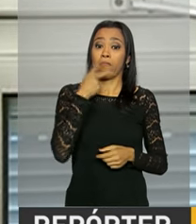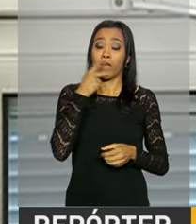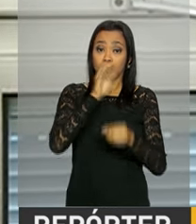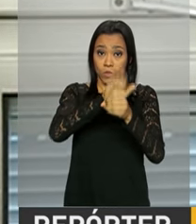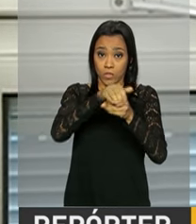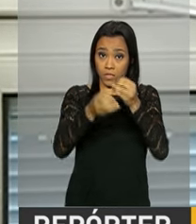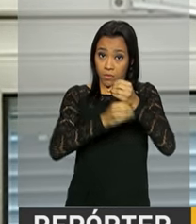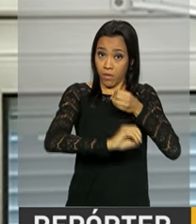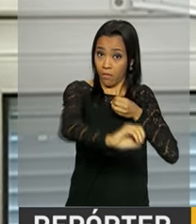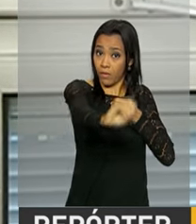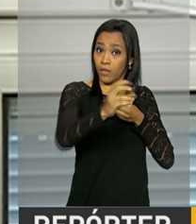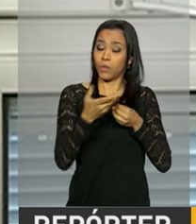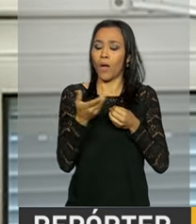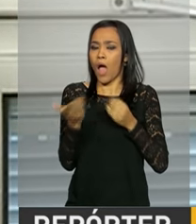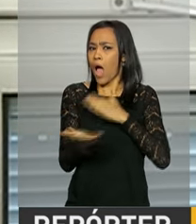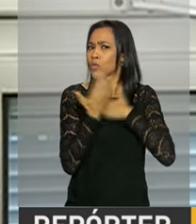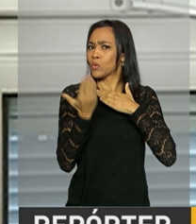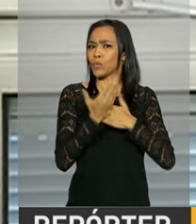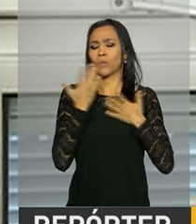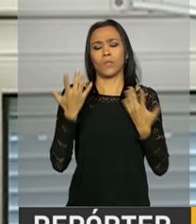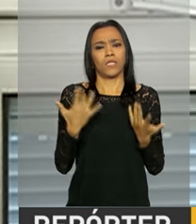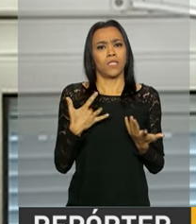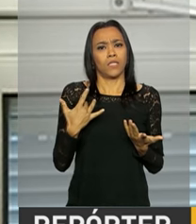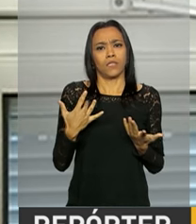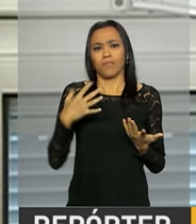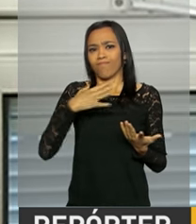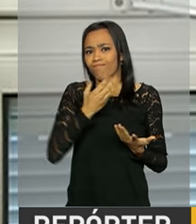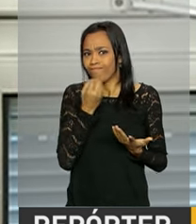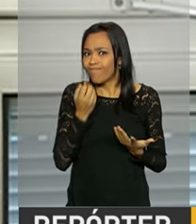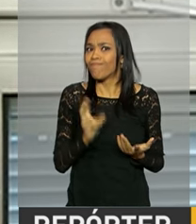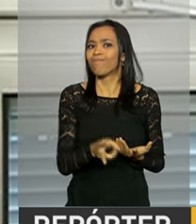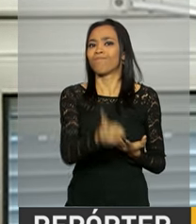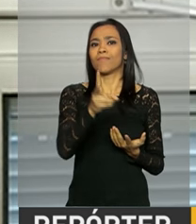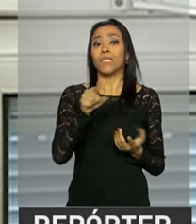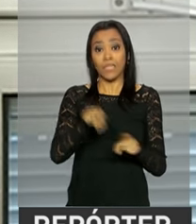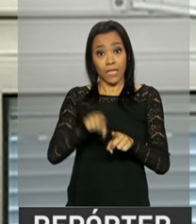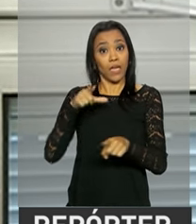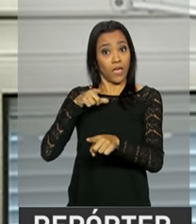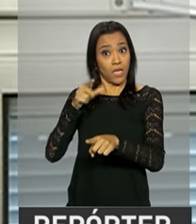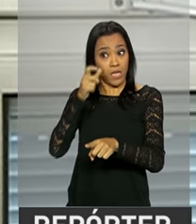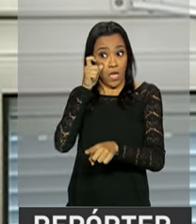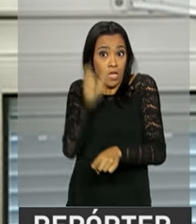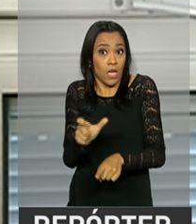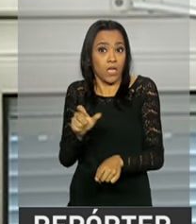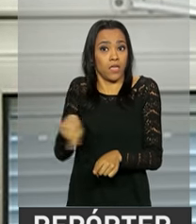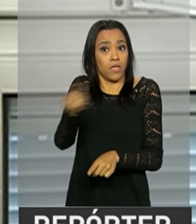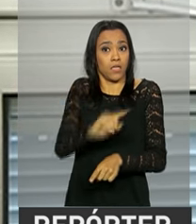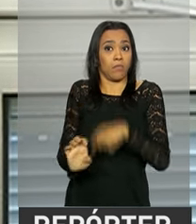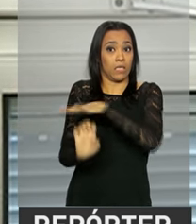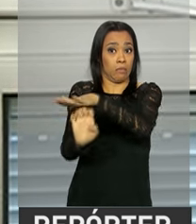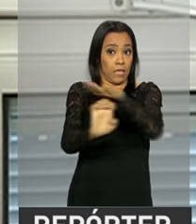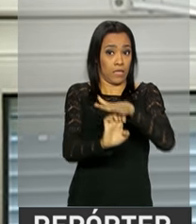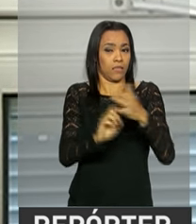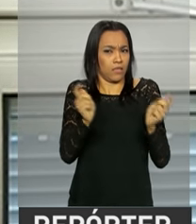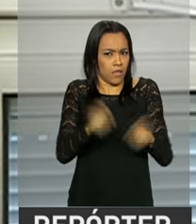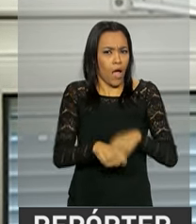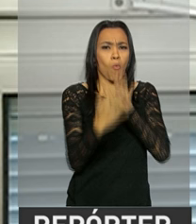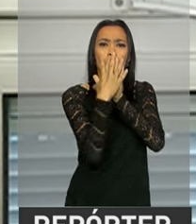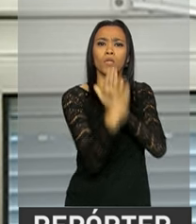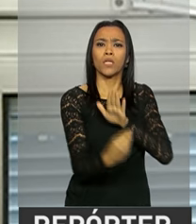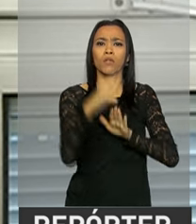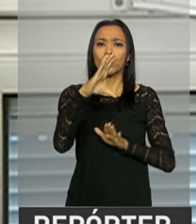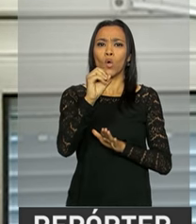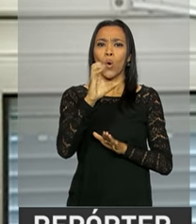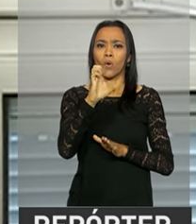benefícios sociais e além de tudo ela tem rentabilidade privada então é possível se montar um programa de concessões que para de